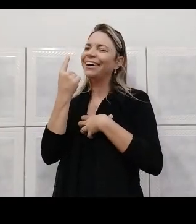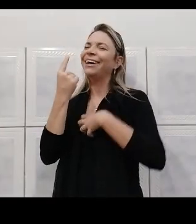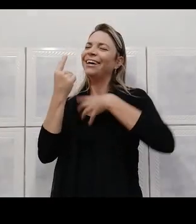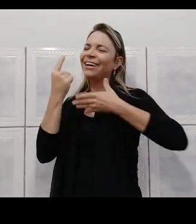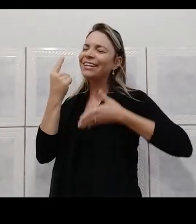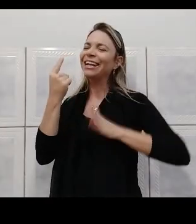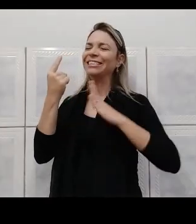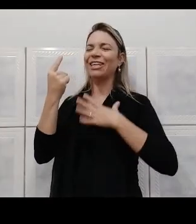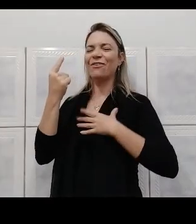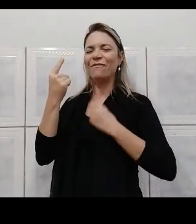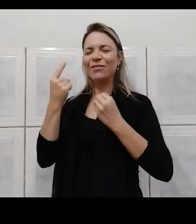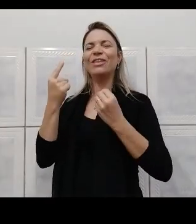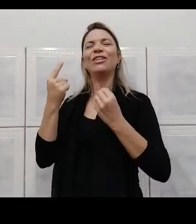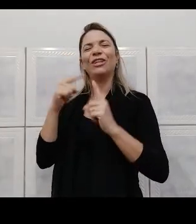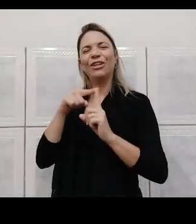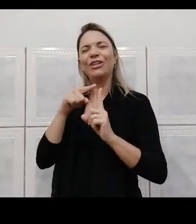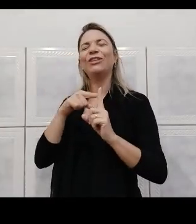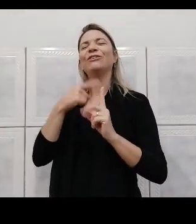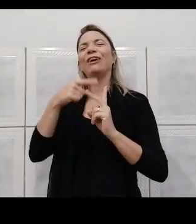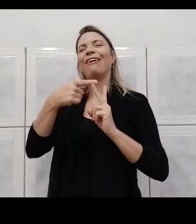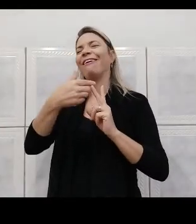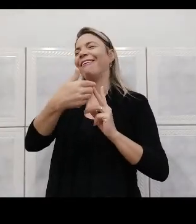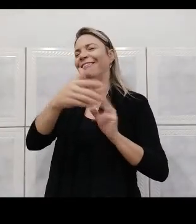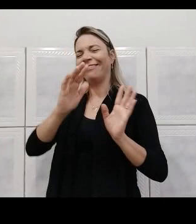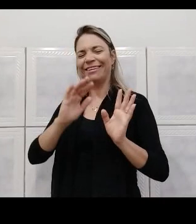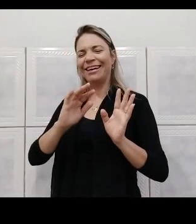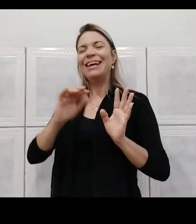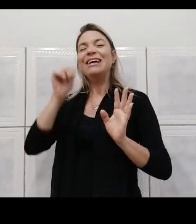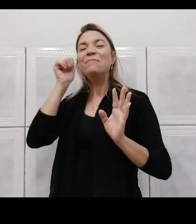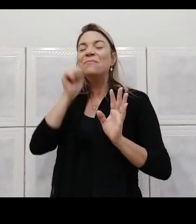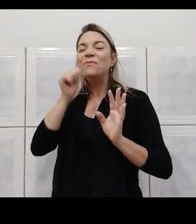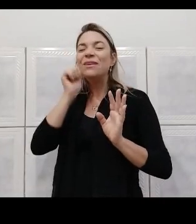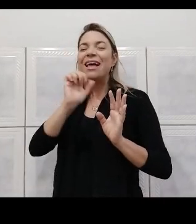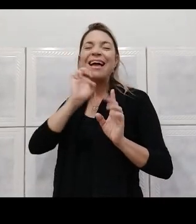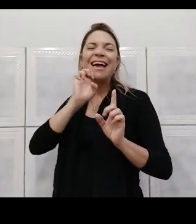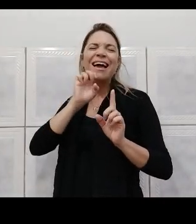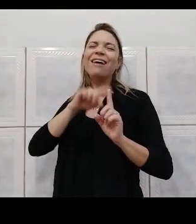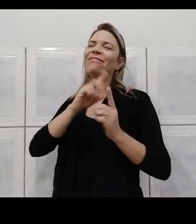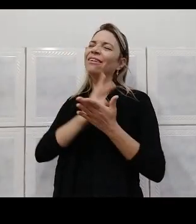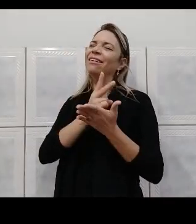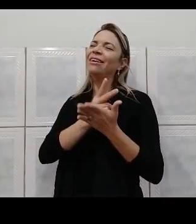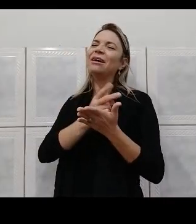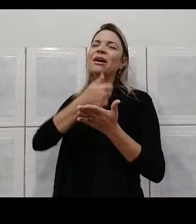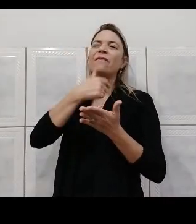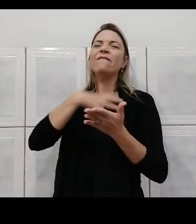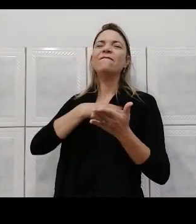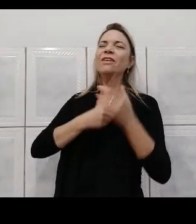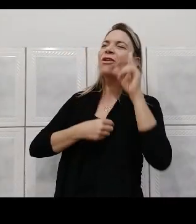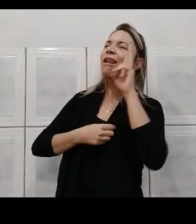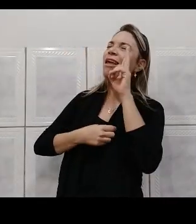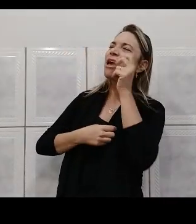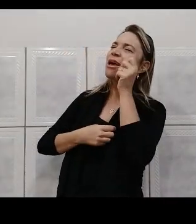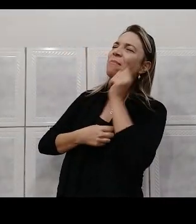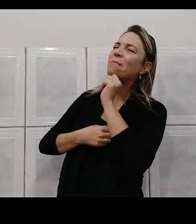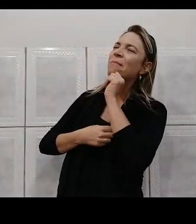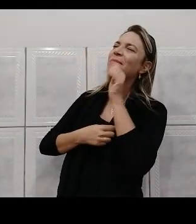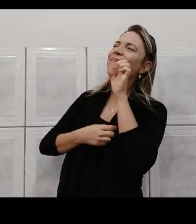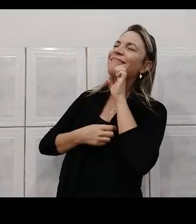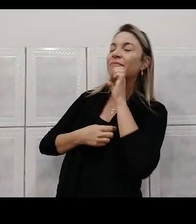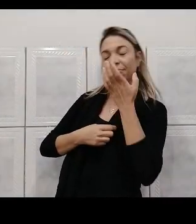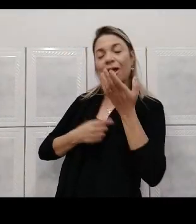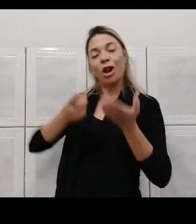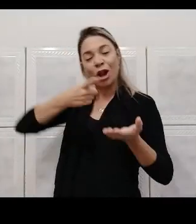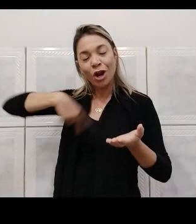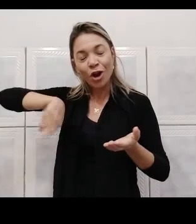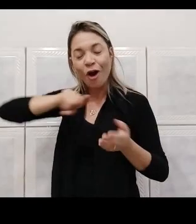continuou vivendo no coração, na mente, na vida dos seus filhos. Permita que todas as mães que oram